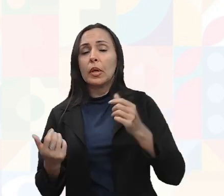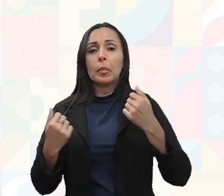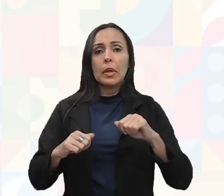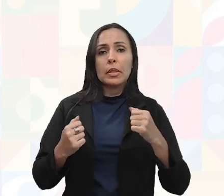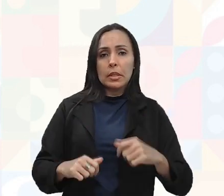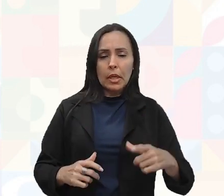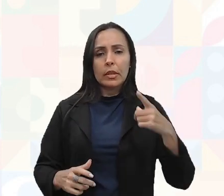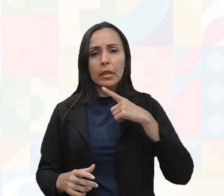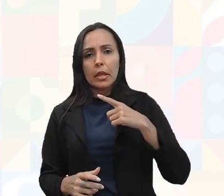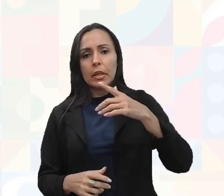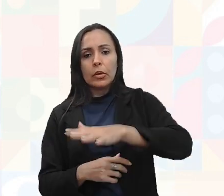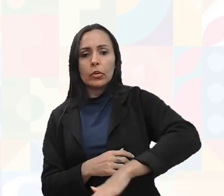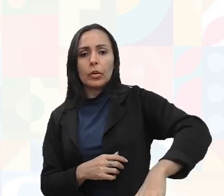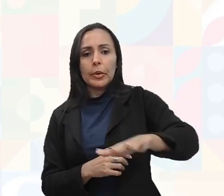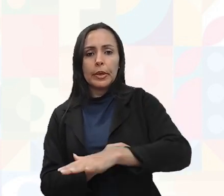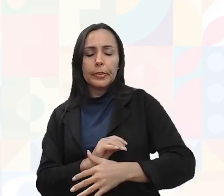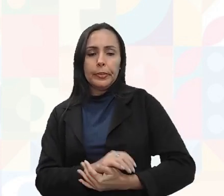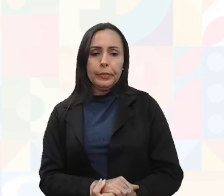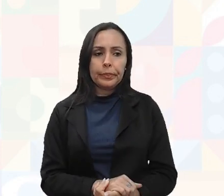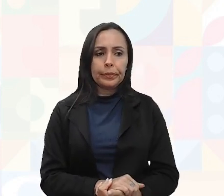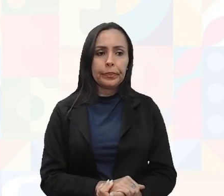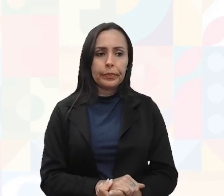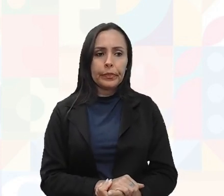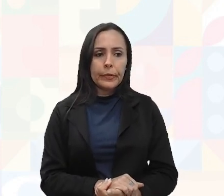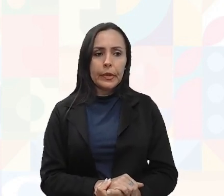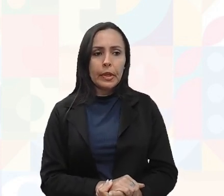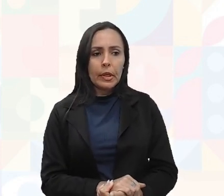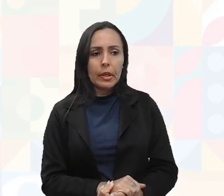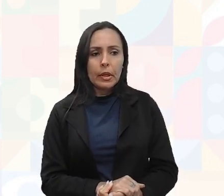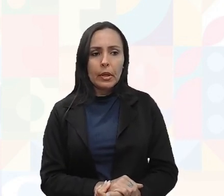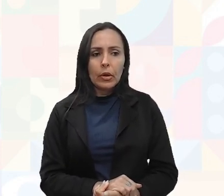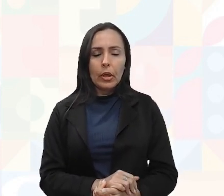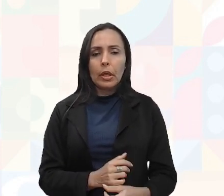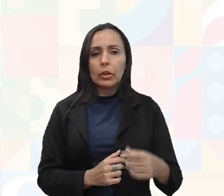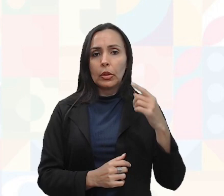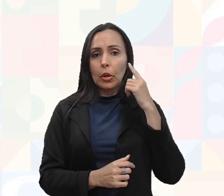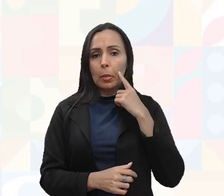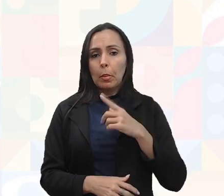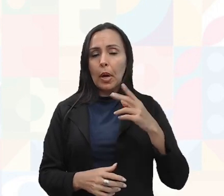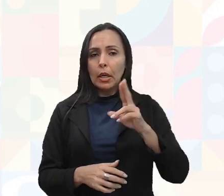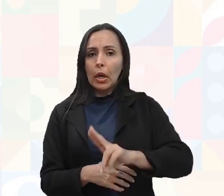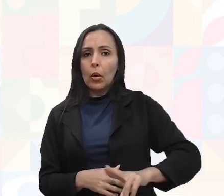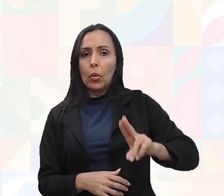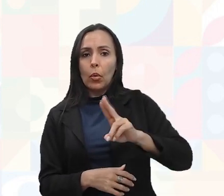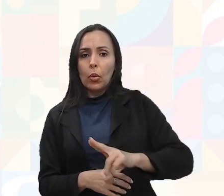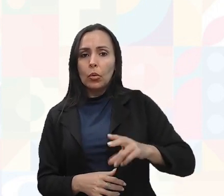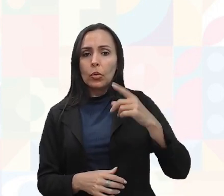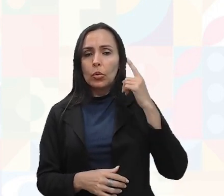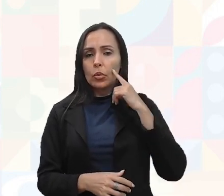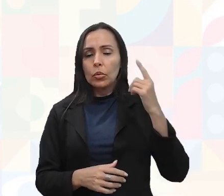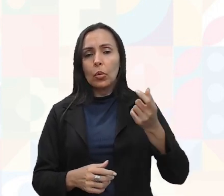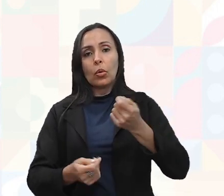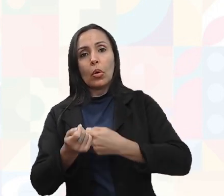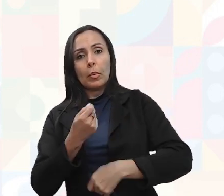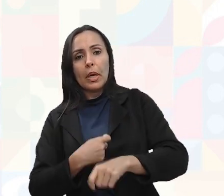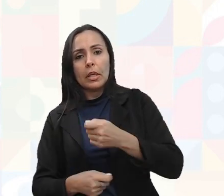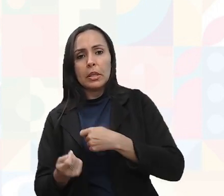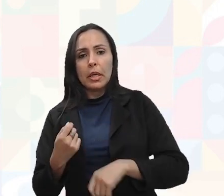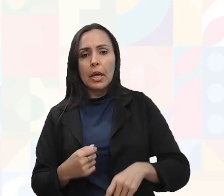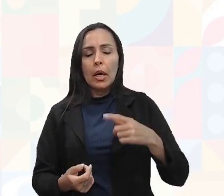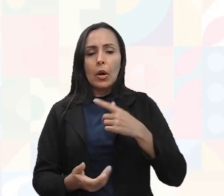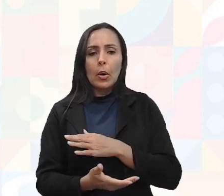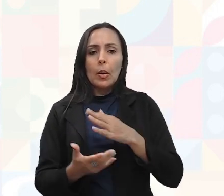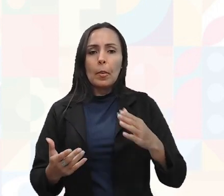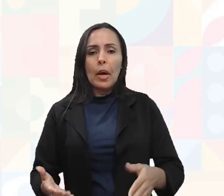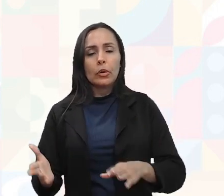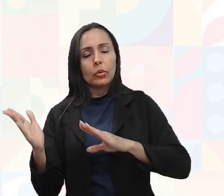dentro desse ambiente? Outra questão é para quê? É para uso residencial, para uso comercial, é para dormir e